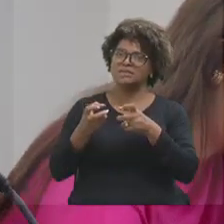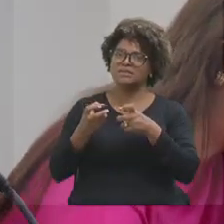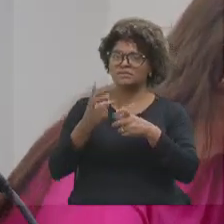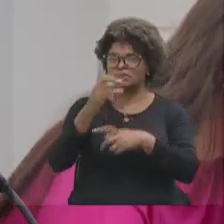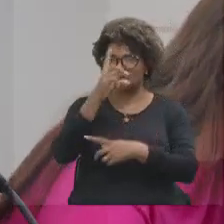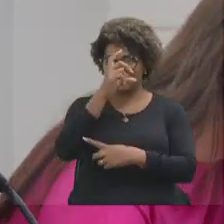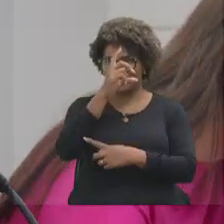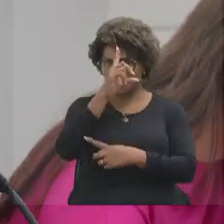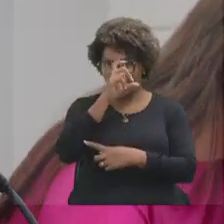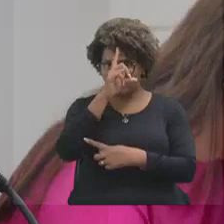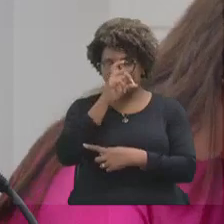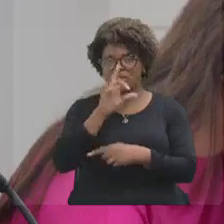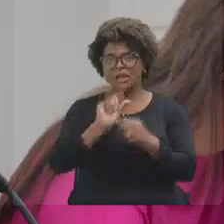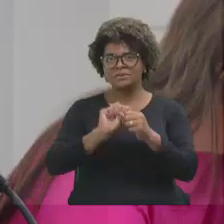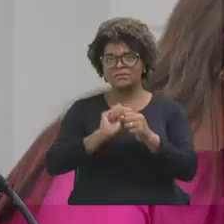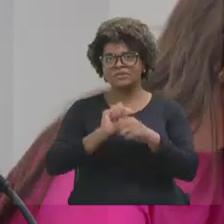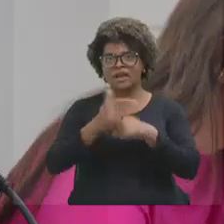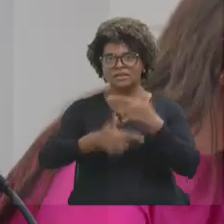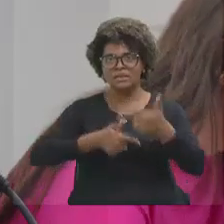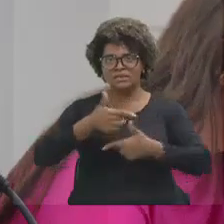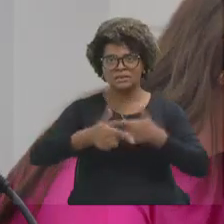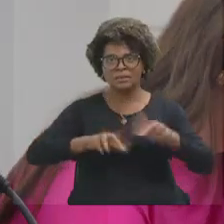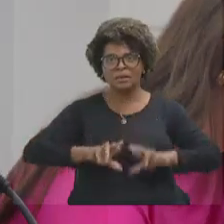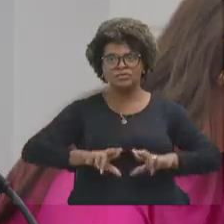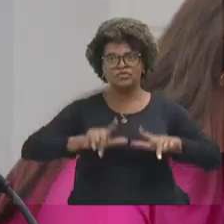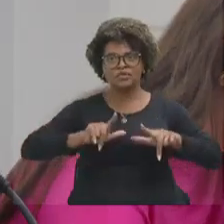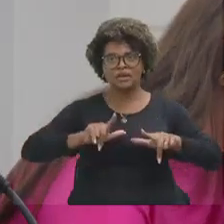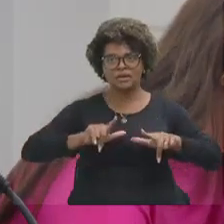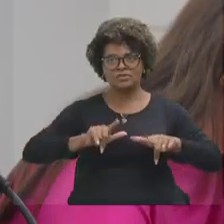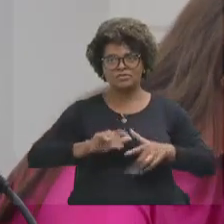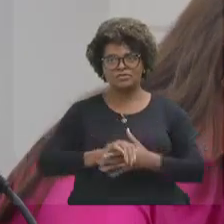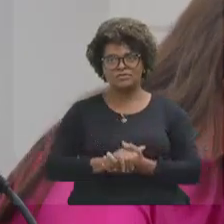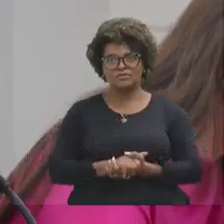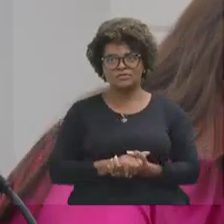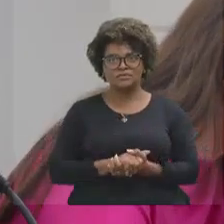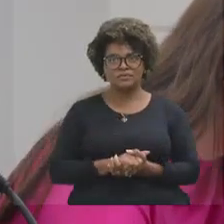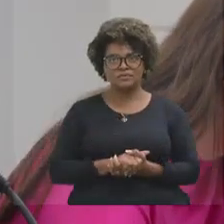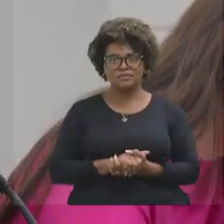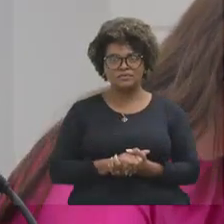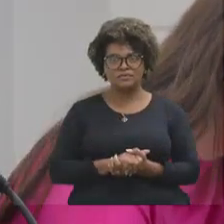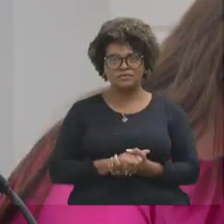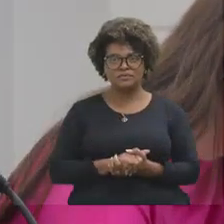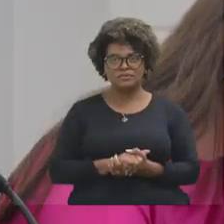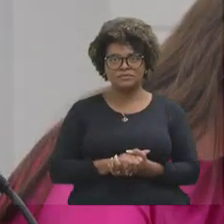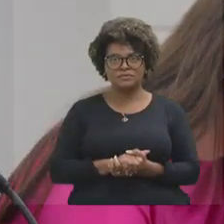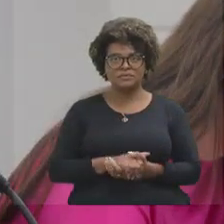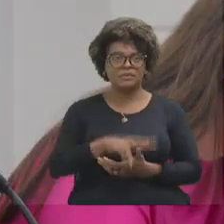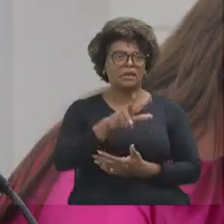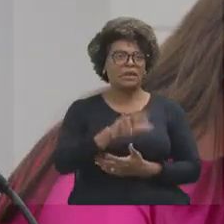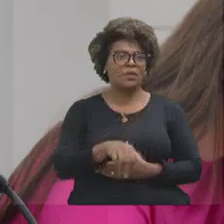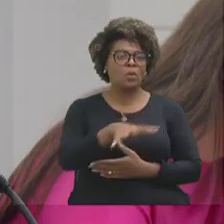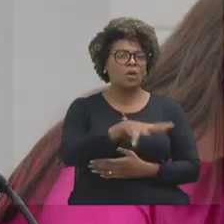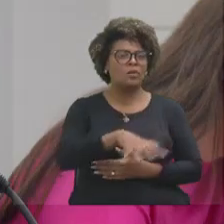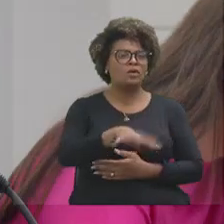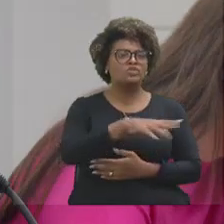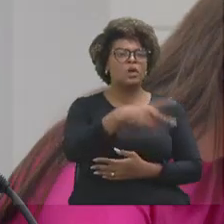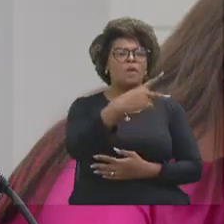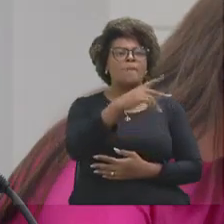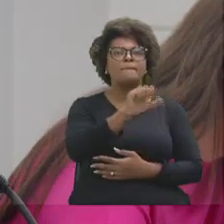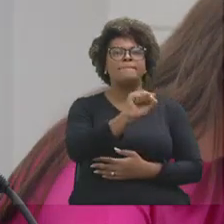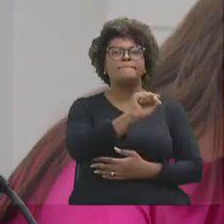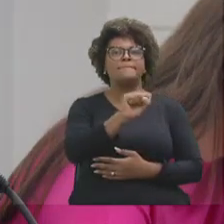tem feito um trabalho diferenciado como eu casa e da nossa região passa São Sebastião do